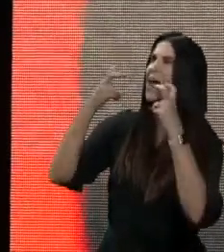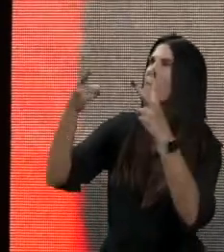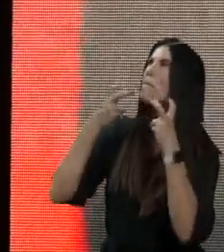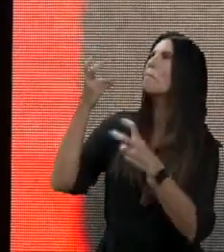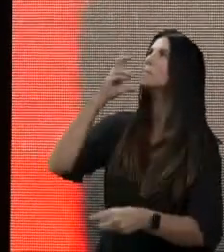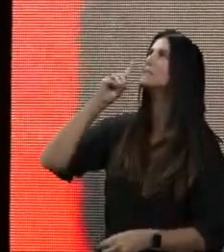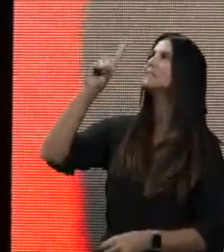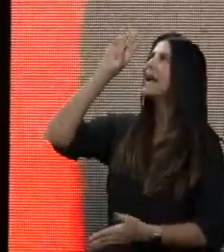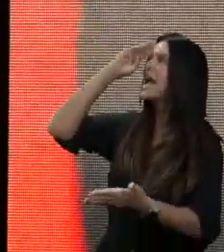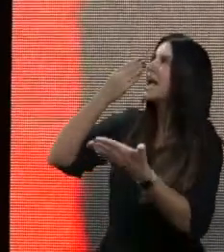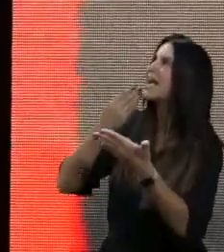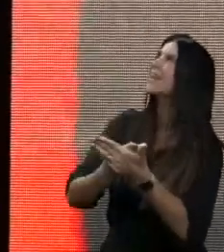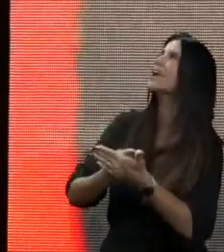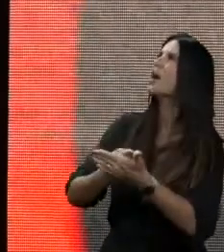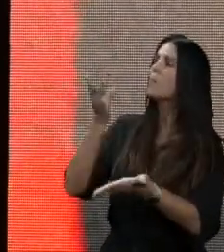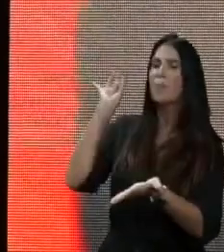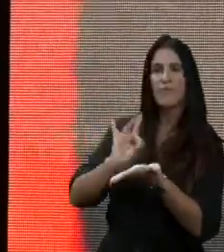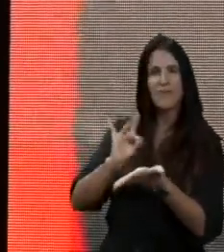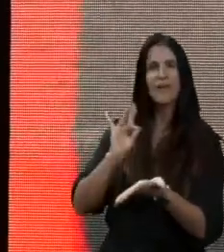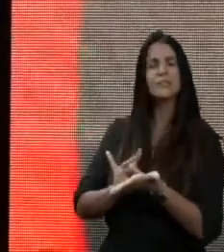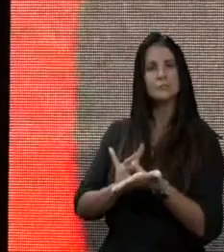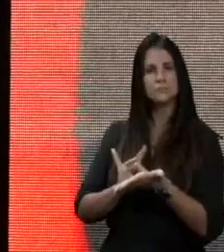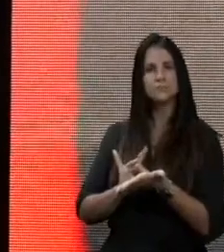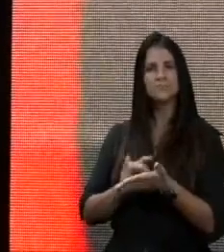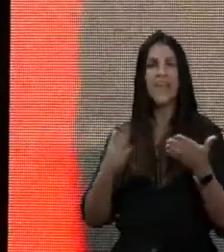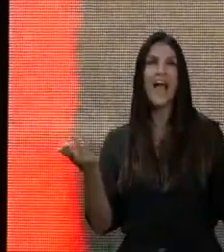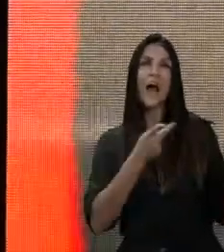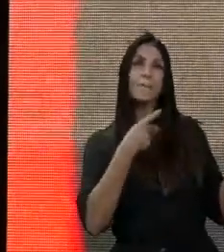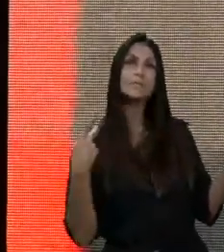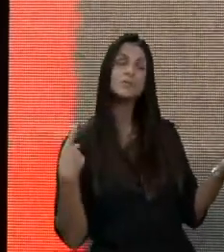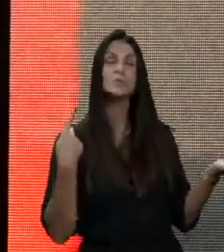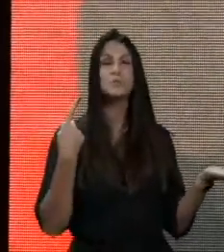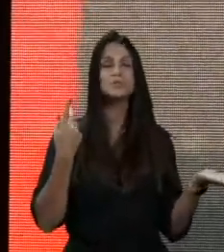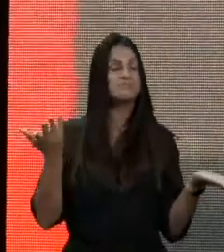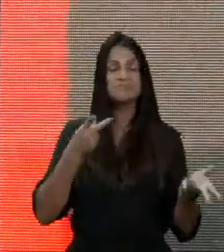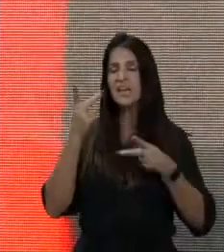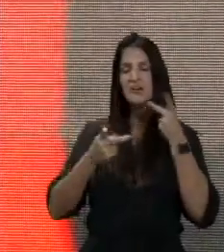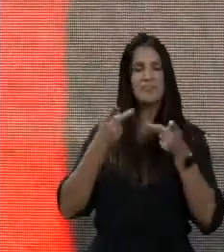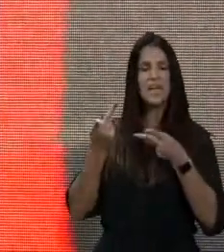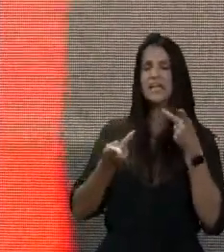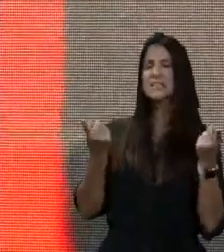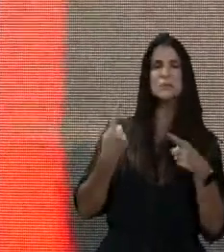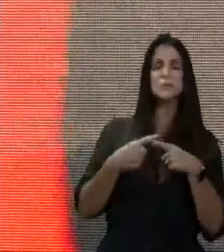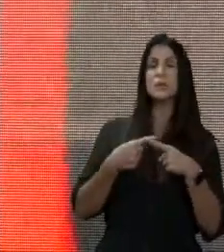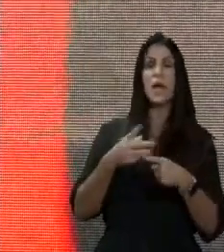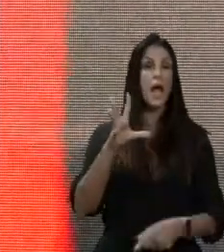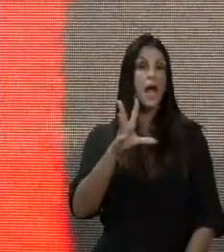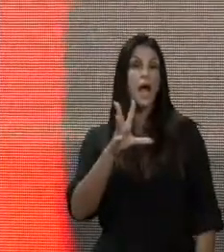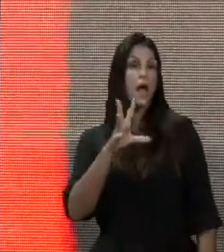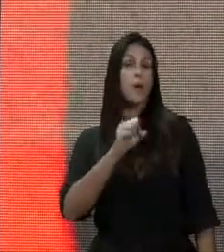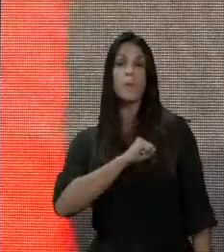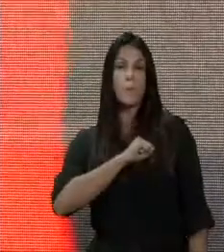Deus um nós queremos nisso passou por que está falando isso bem amor não faltava